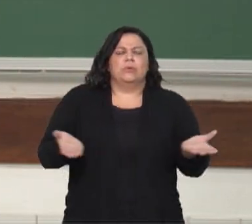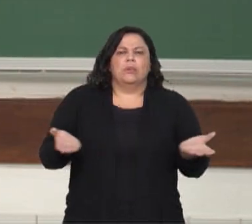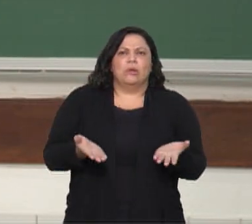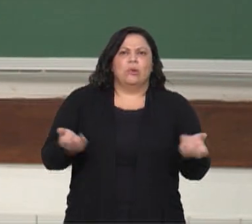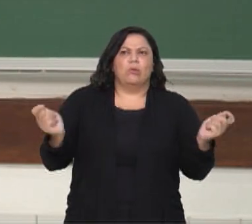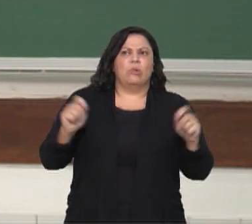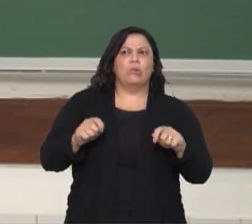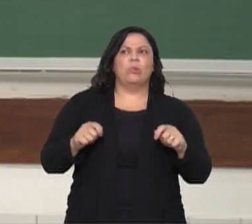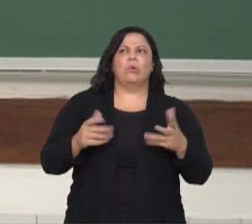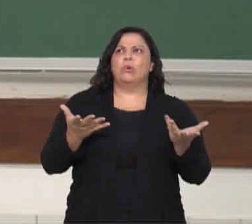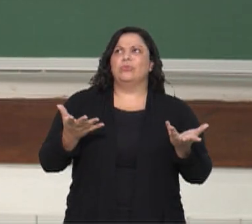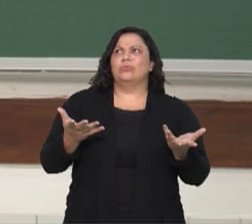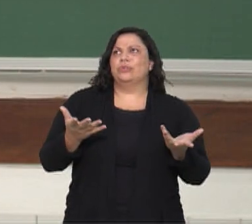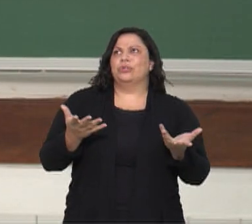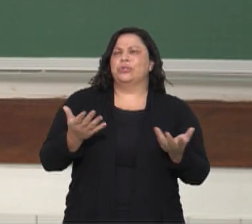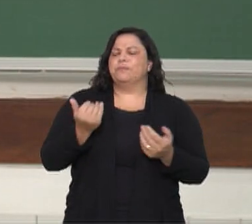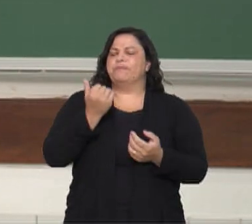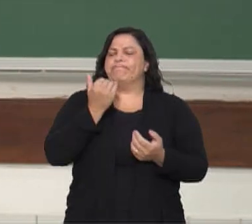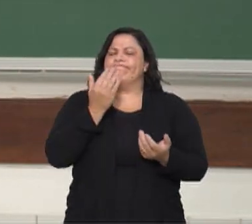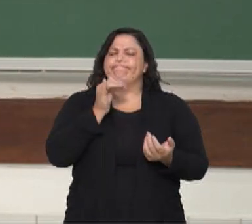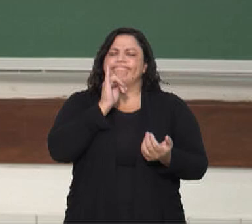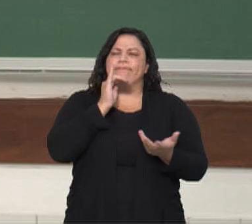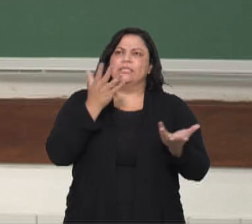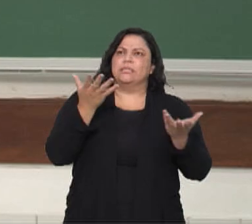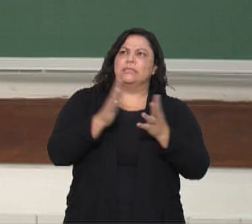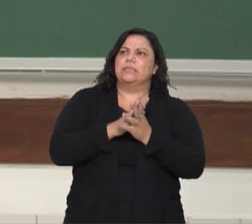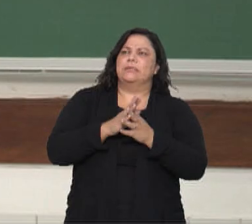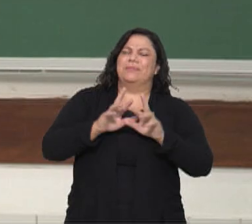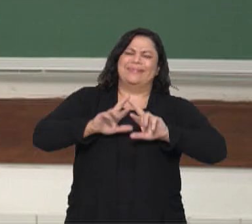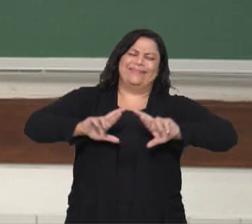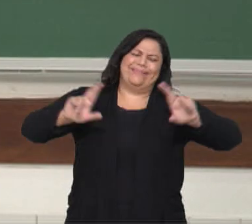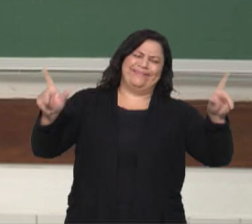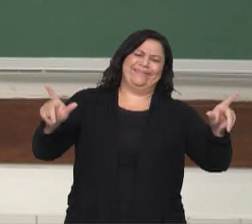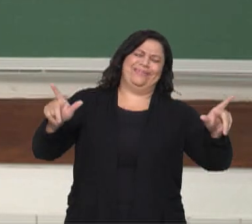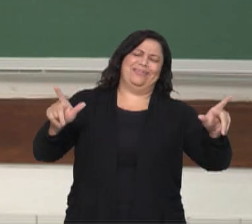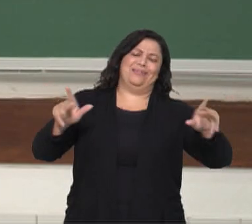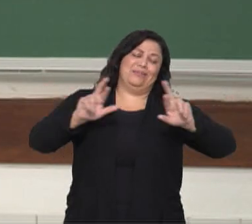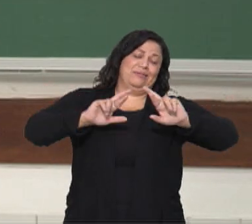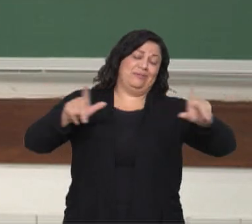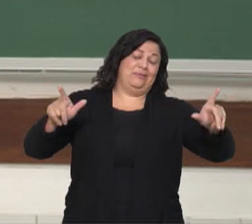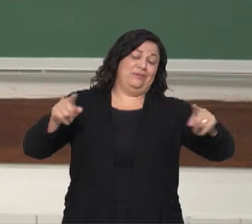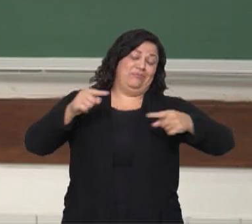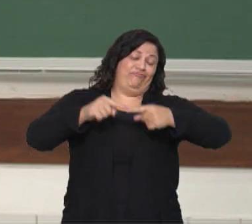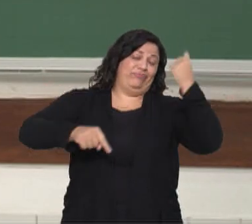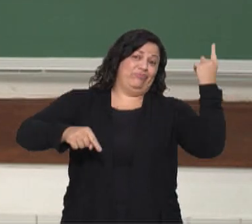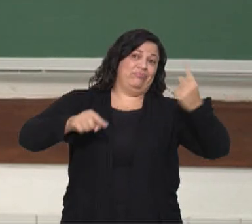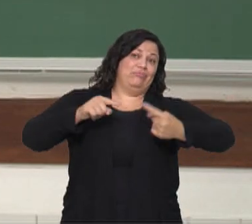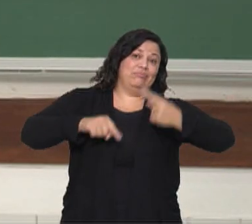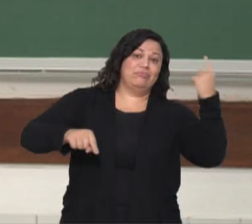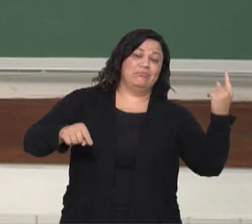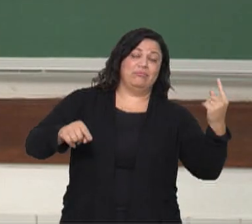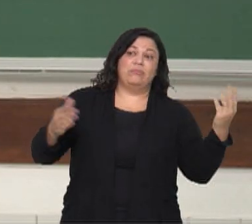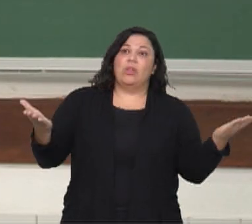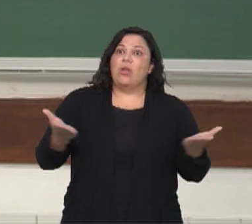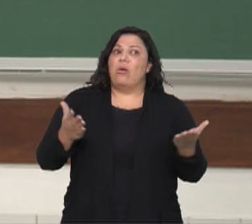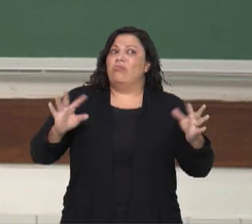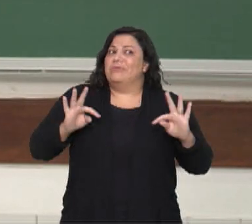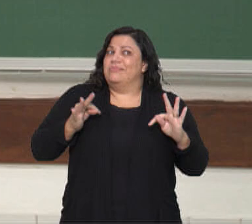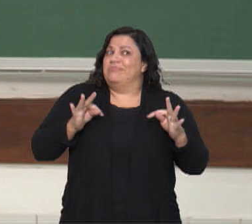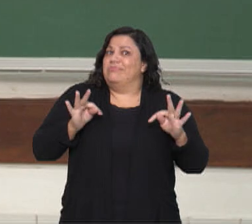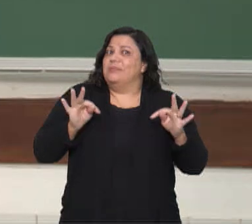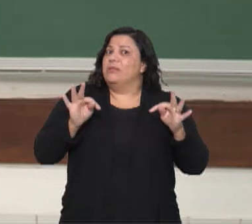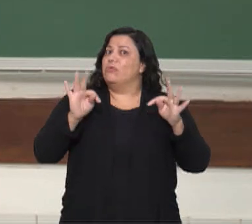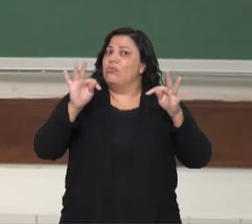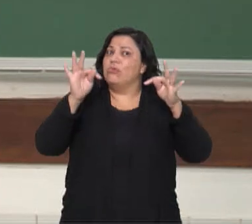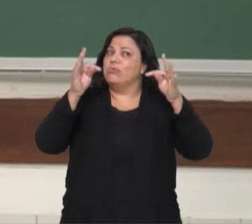muito longe de nós compararmos. As diferenças são muito grandes. Hoje tem os sistemas de mecanização, ou mesmo que